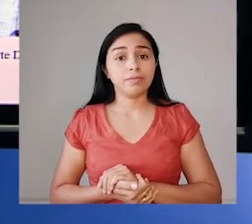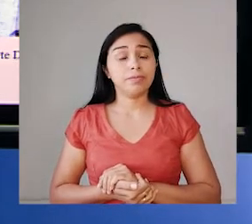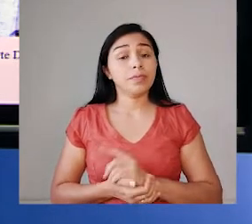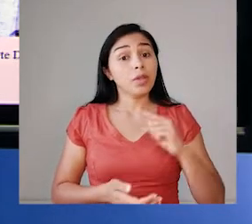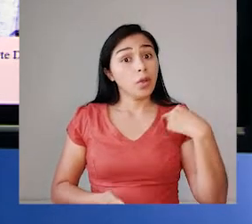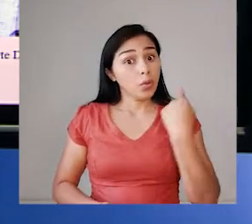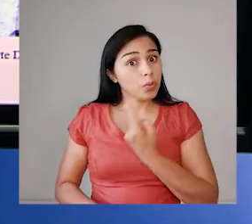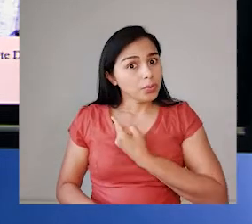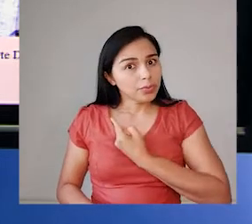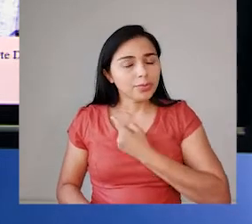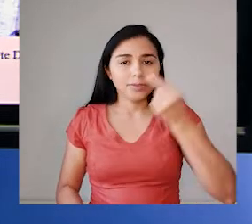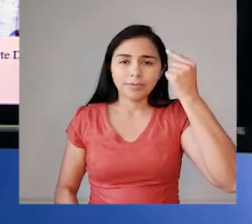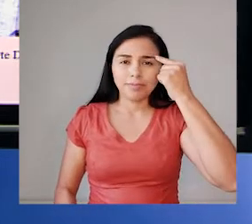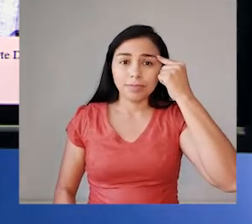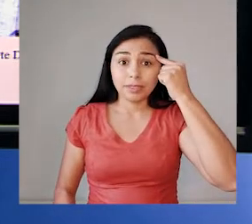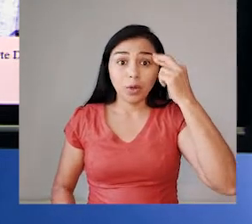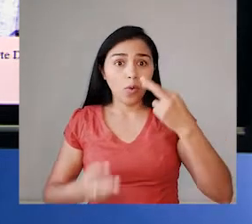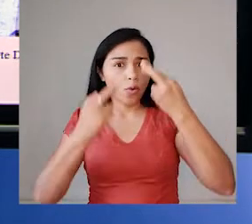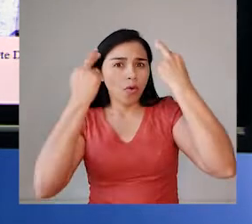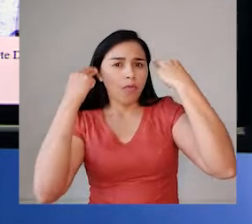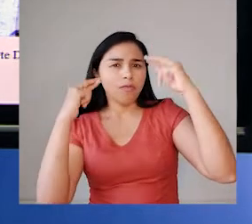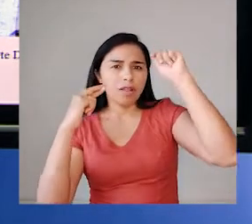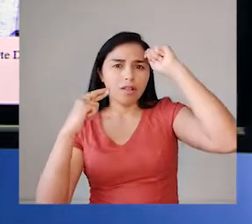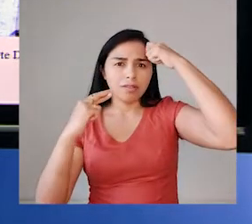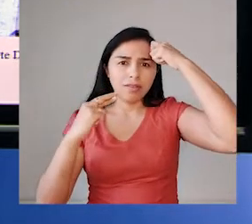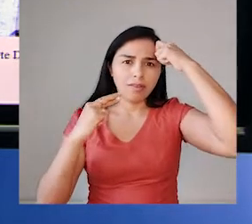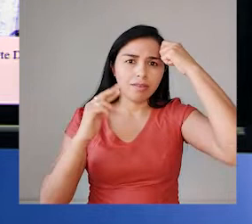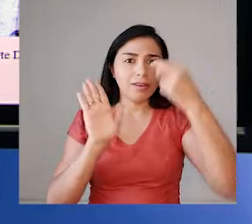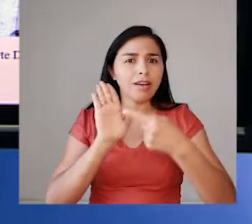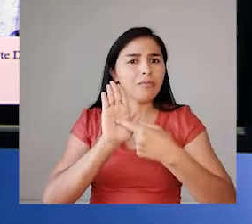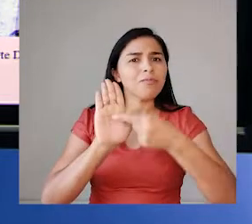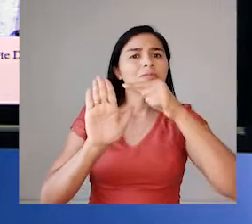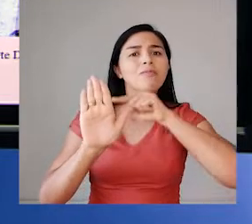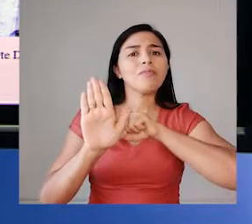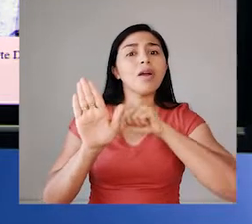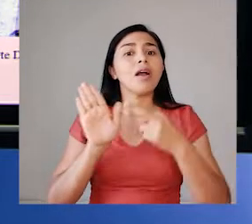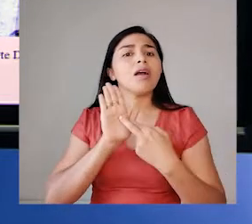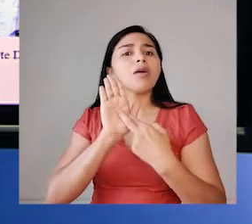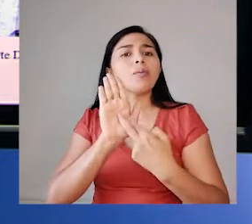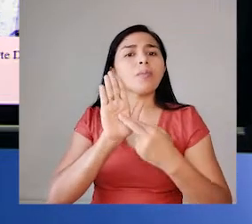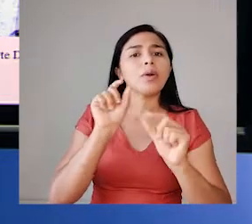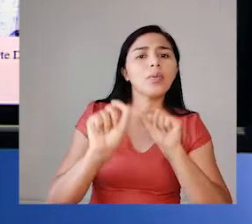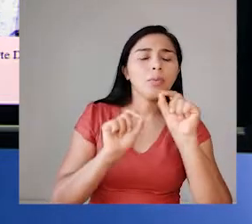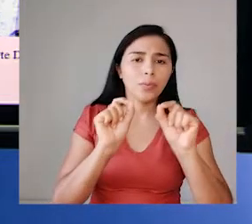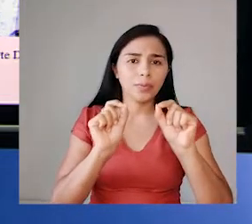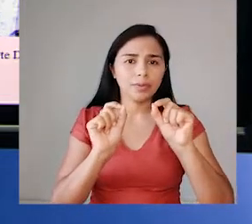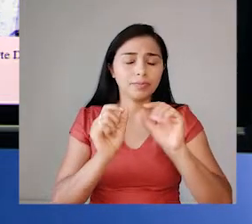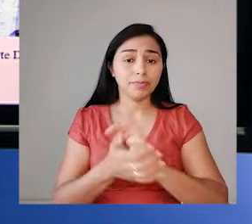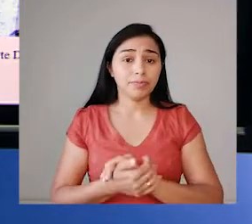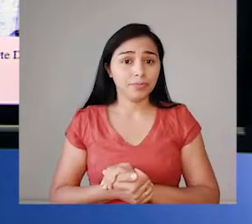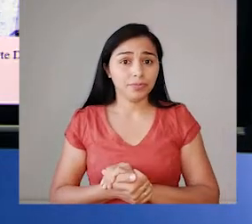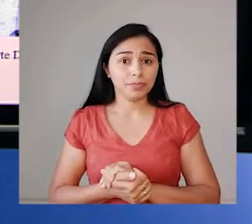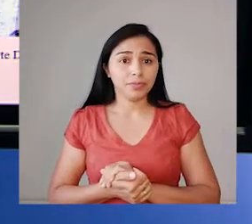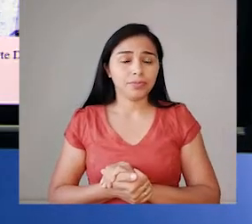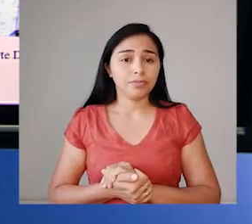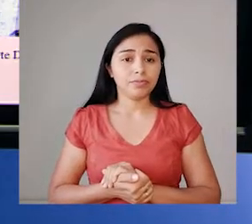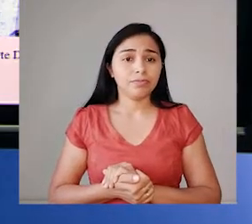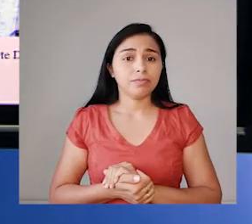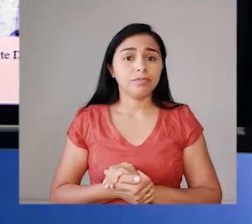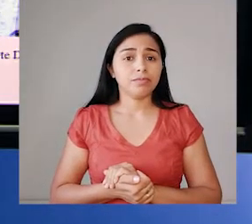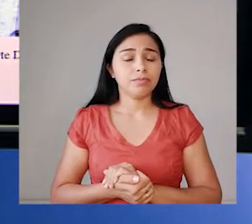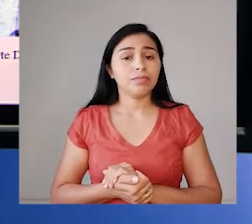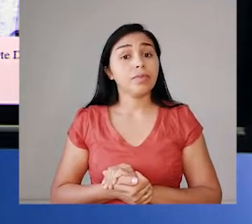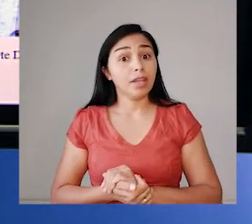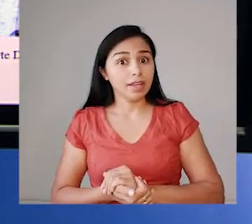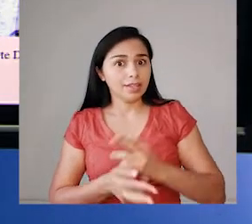negra significa? Vocês concordam que significa exatamente aquela pessoa que não pensa como